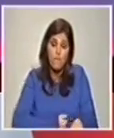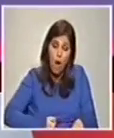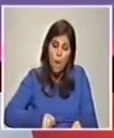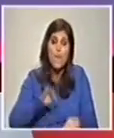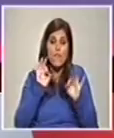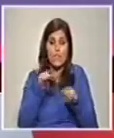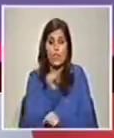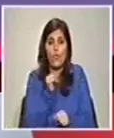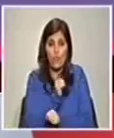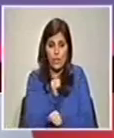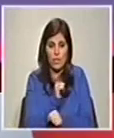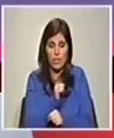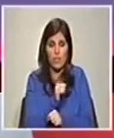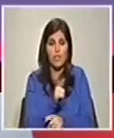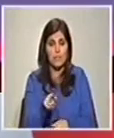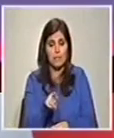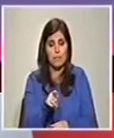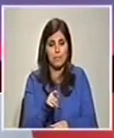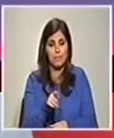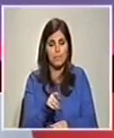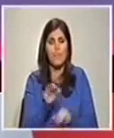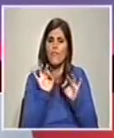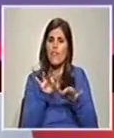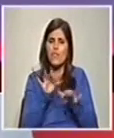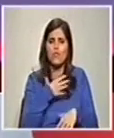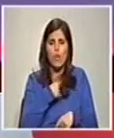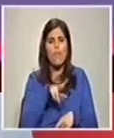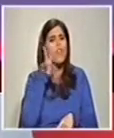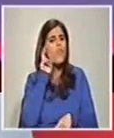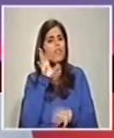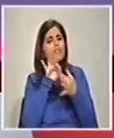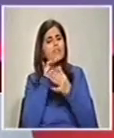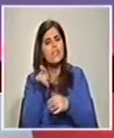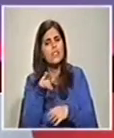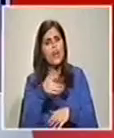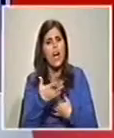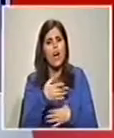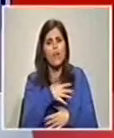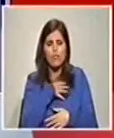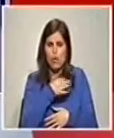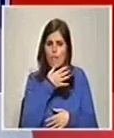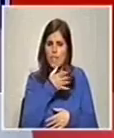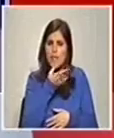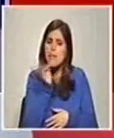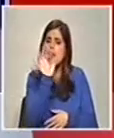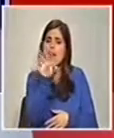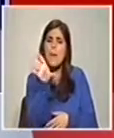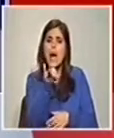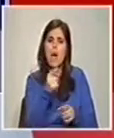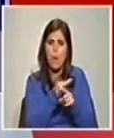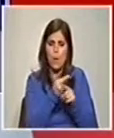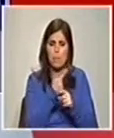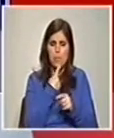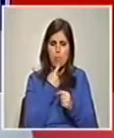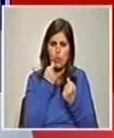o compor a fome e o frio. Sr. Fernando Amaral, estamos mesmo no final, queria ouvi-lo também sobre isto e já agora vou acrescentar uma outra coisa que é perceber também um pouco, porque